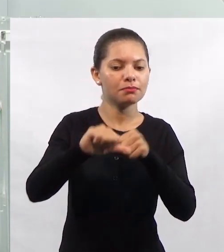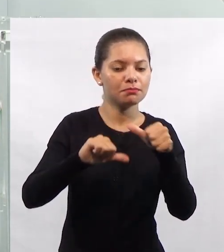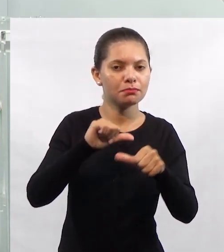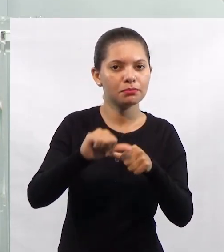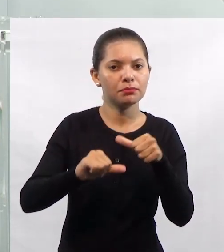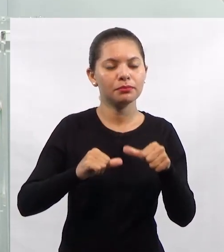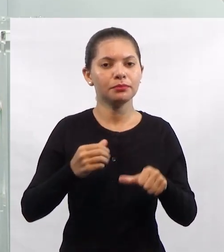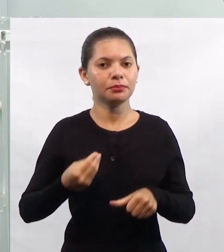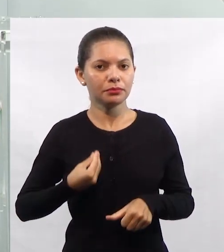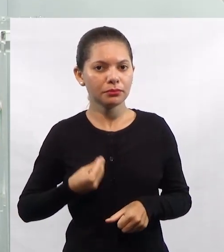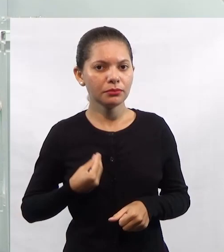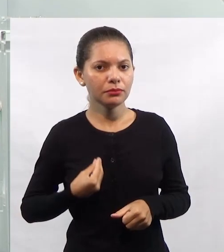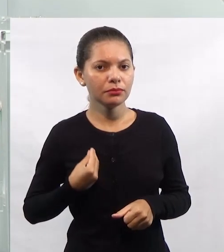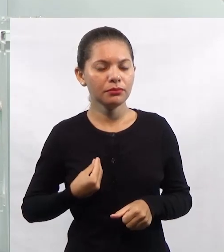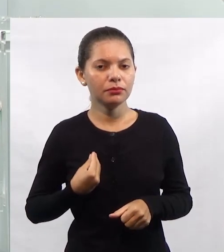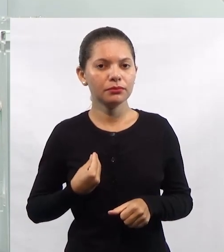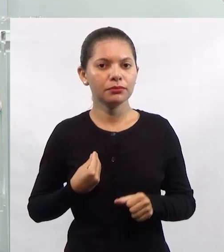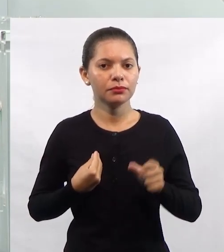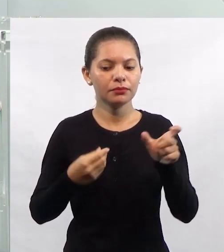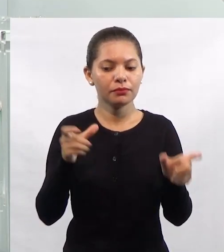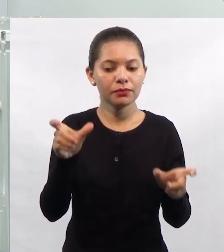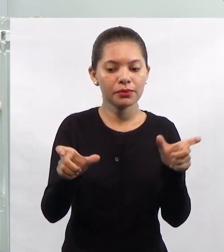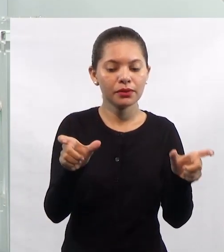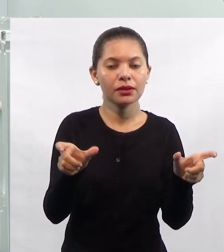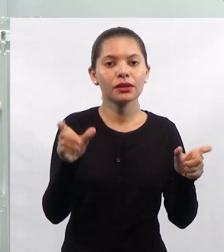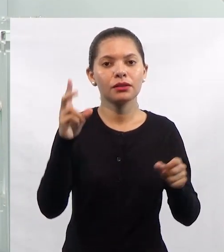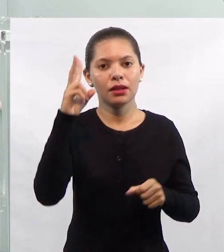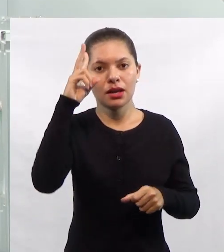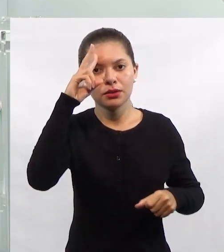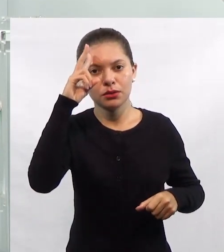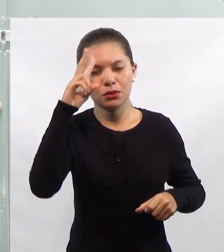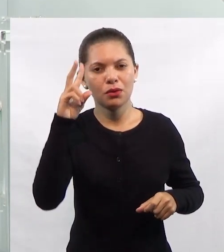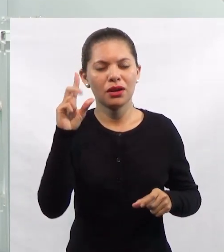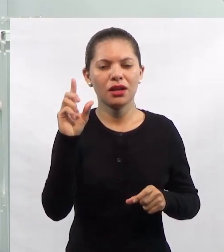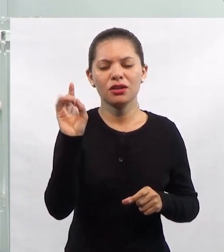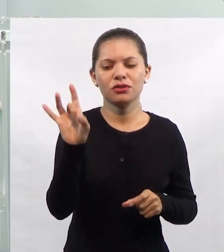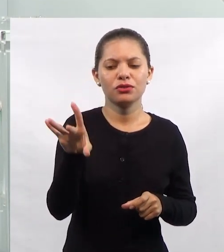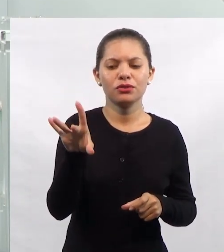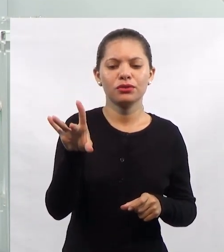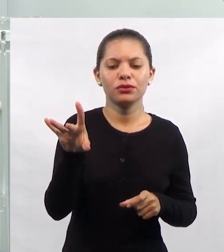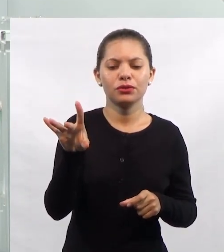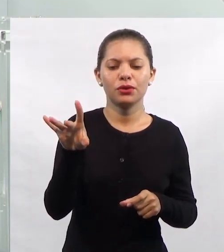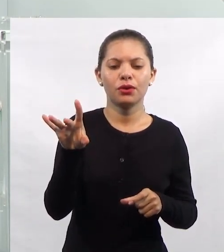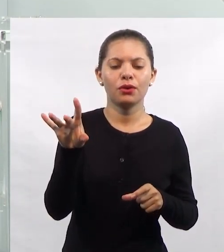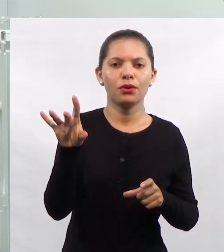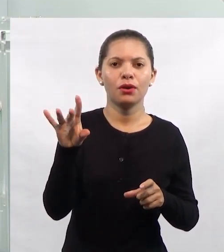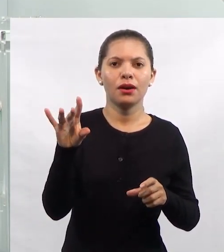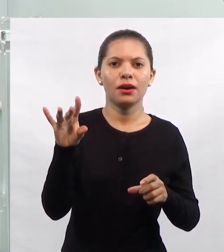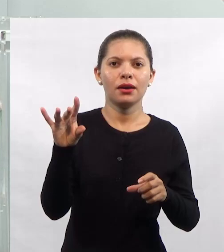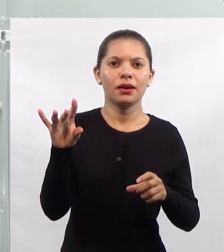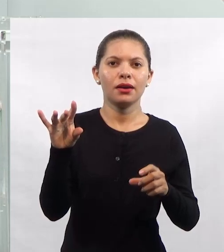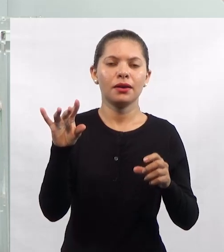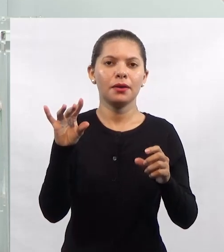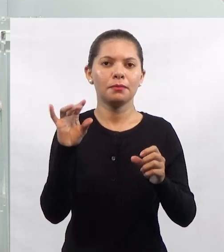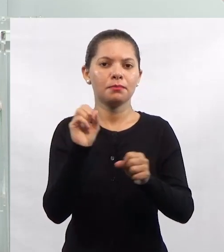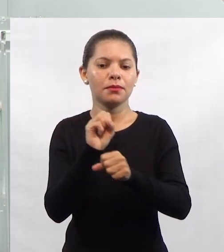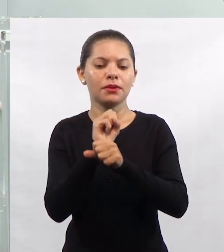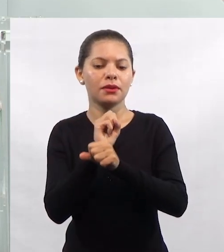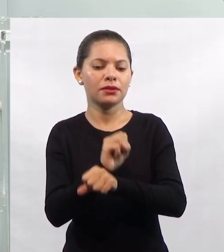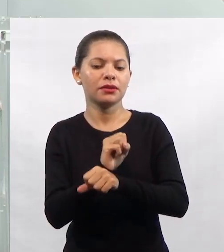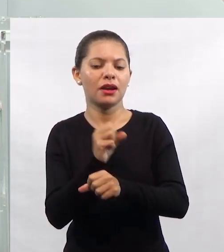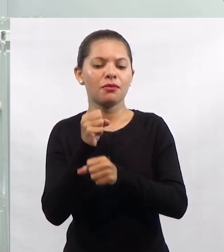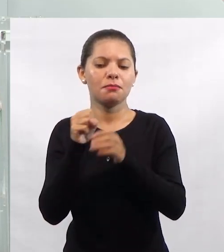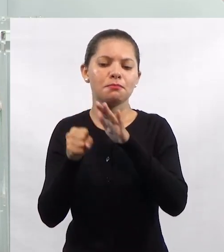possam transformar a realidade e serem sujeitos da sua história, e não mais apenas serem demandados,